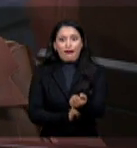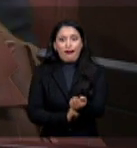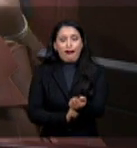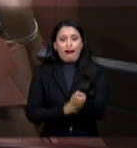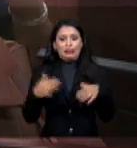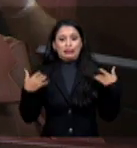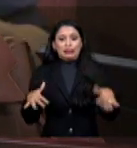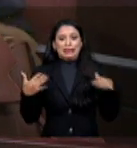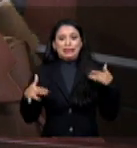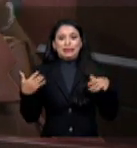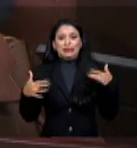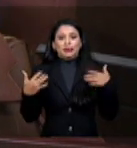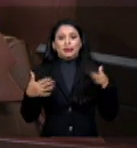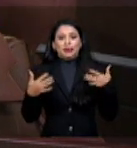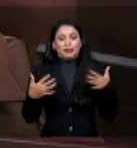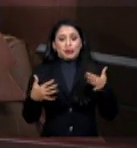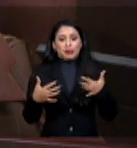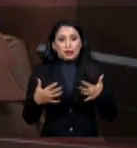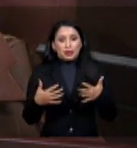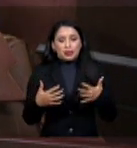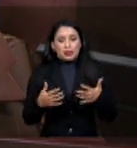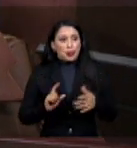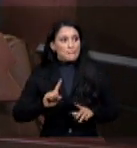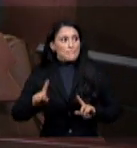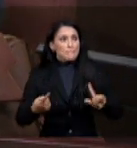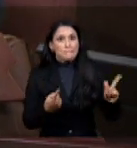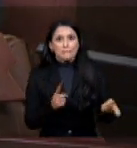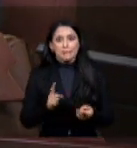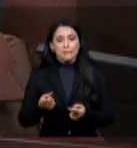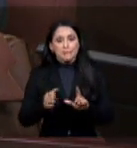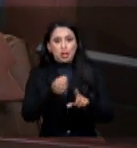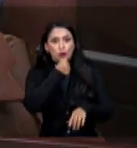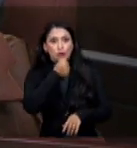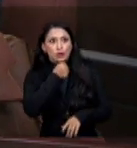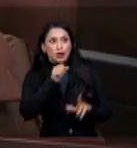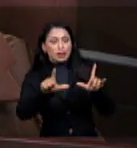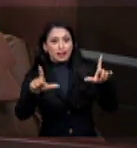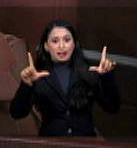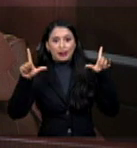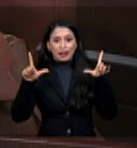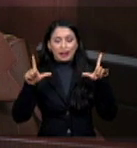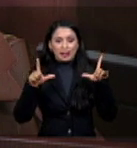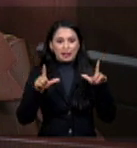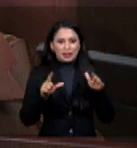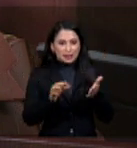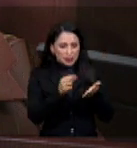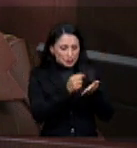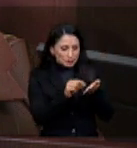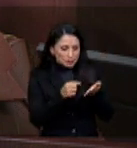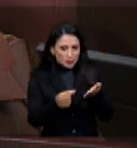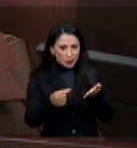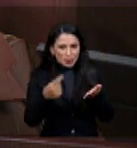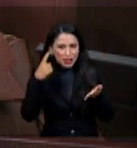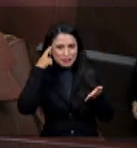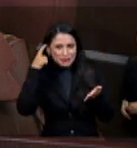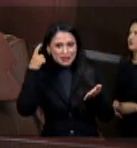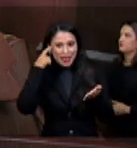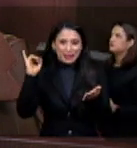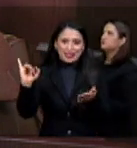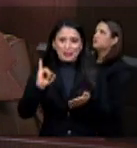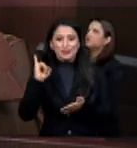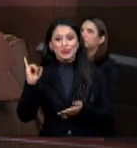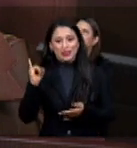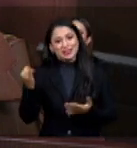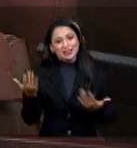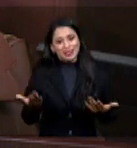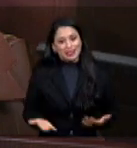castanhos, lisos e medianos na altura dos, abaixo dos ombros. Usa uma camisa